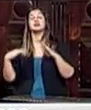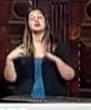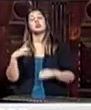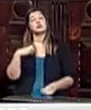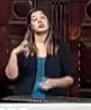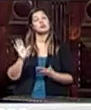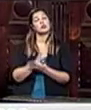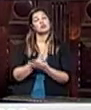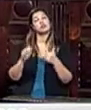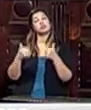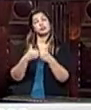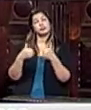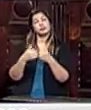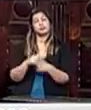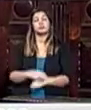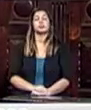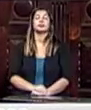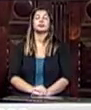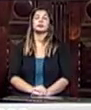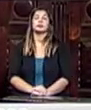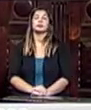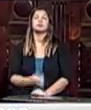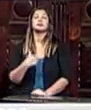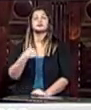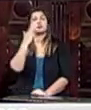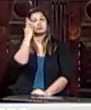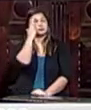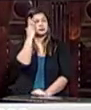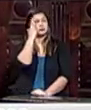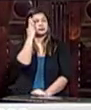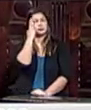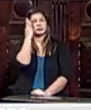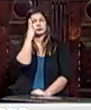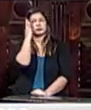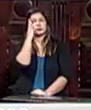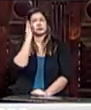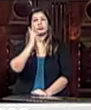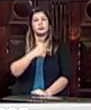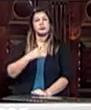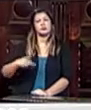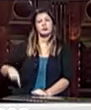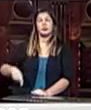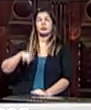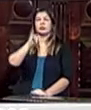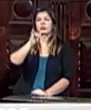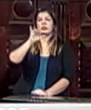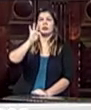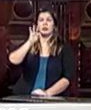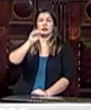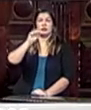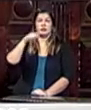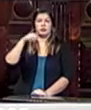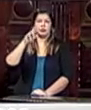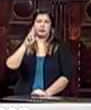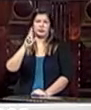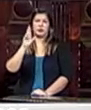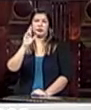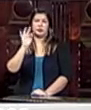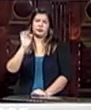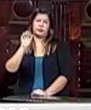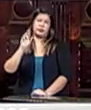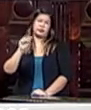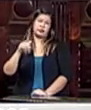alguma proximidade. E eu sei que o presidente Itamar Franco assumiu